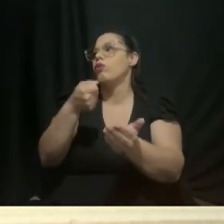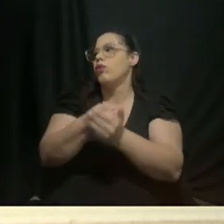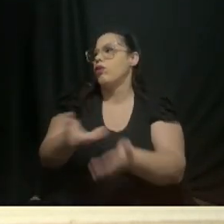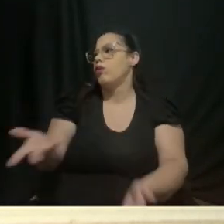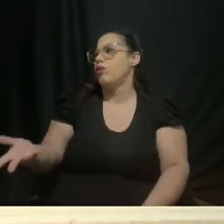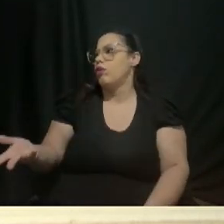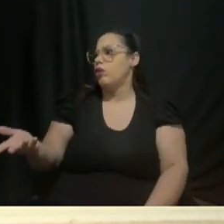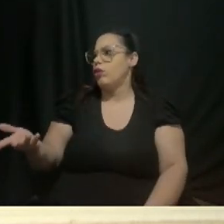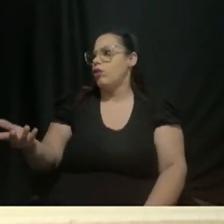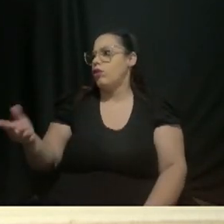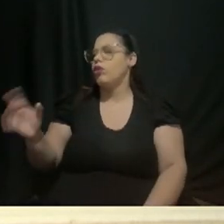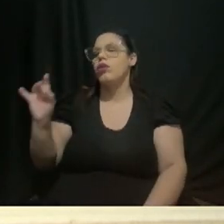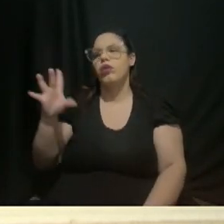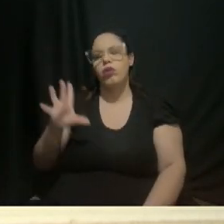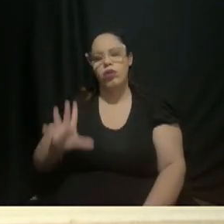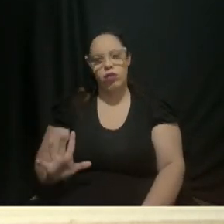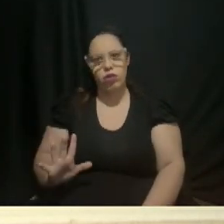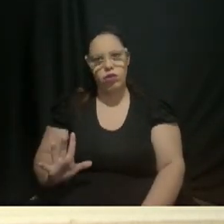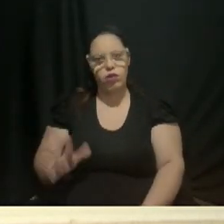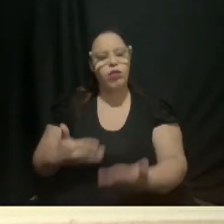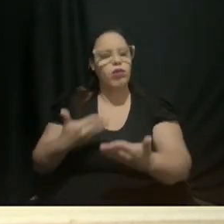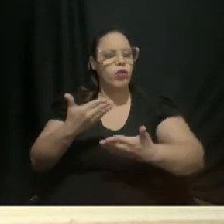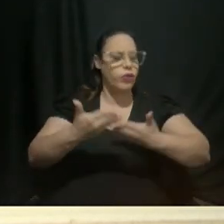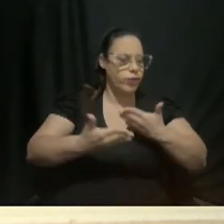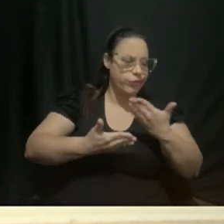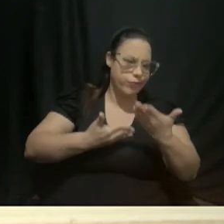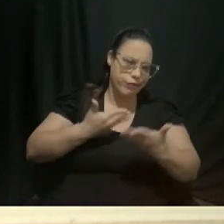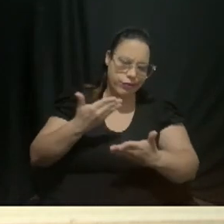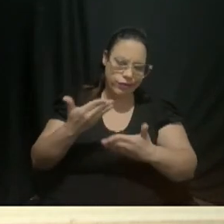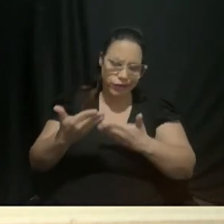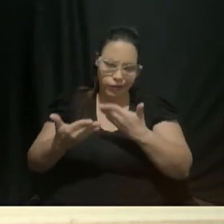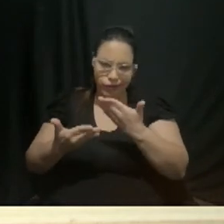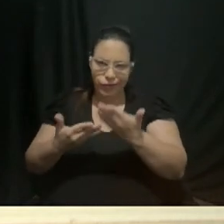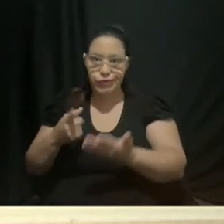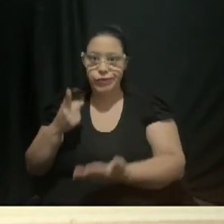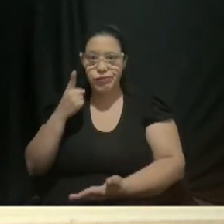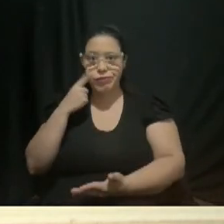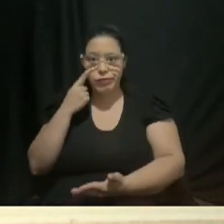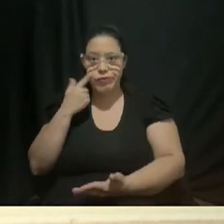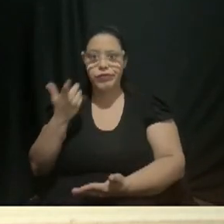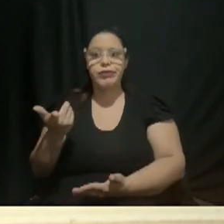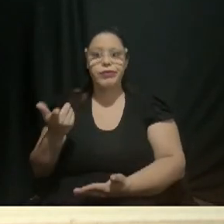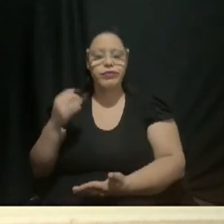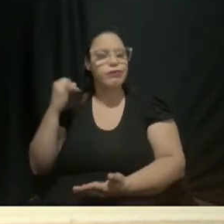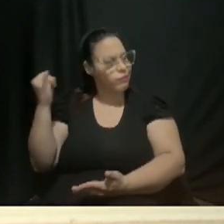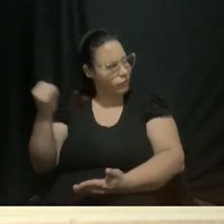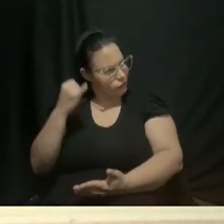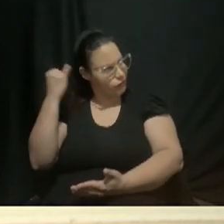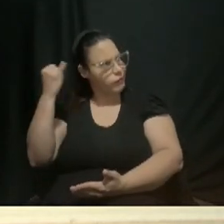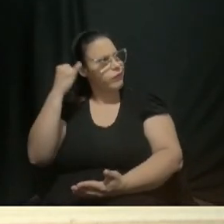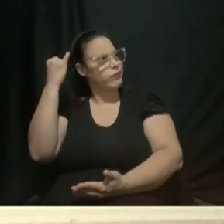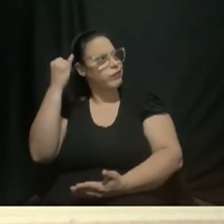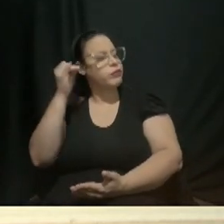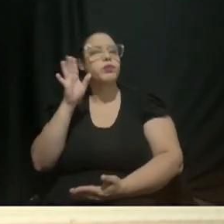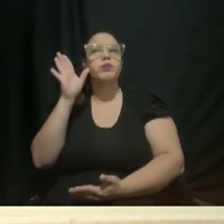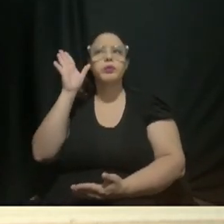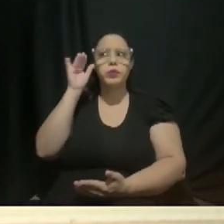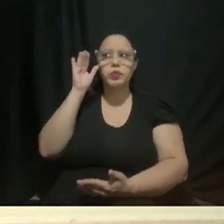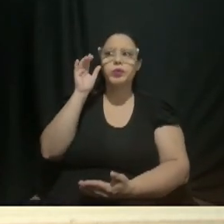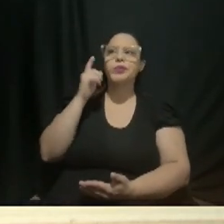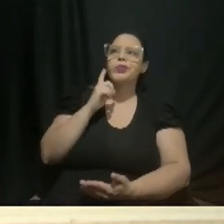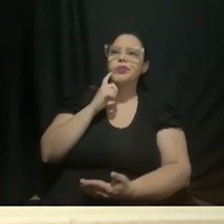feito assim, né? Passar tudo certinho pra não ter esse risco, né? Olha é importante isso, né? É interessante, viu? Você gosta da sua